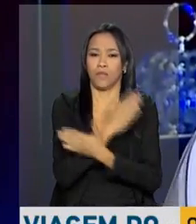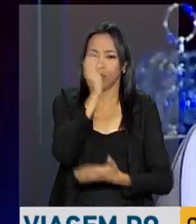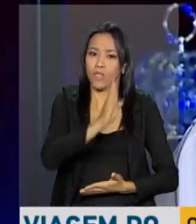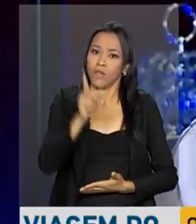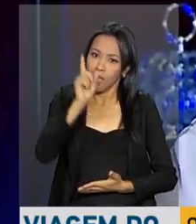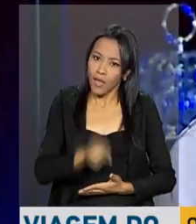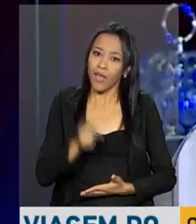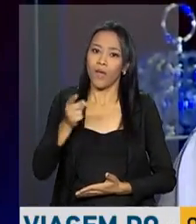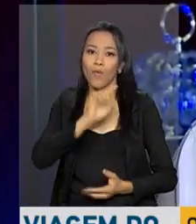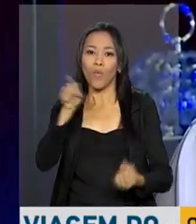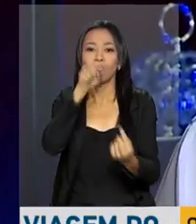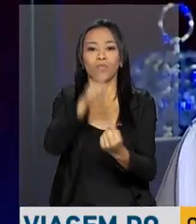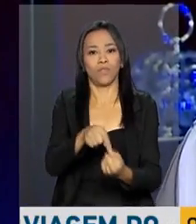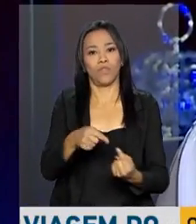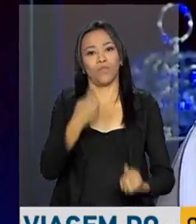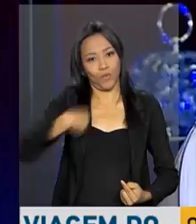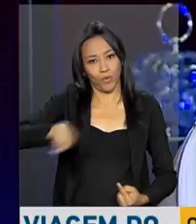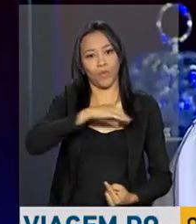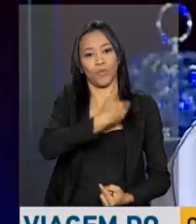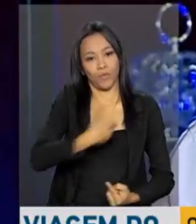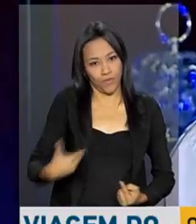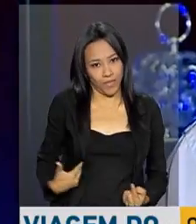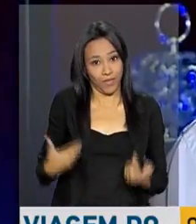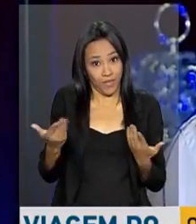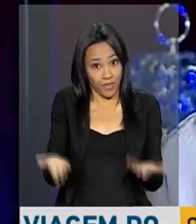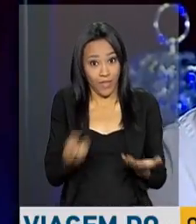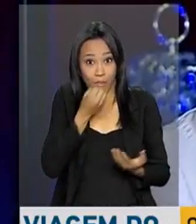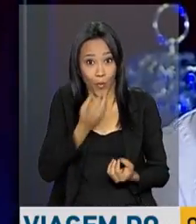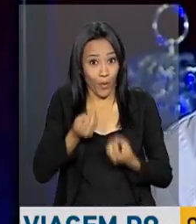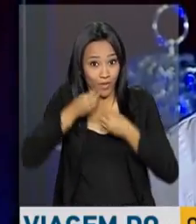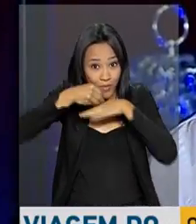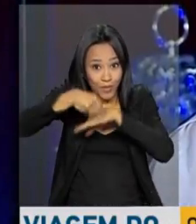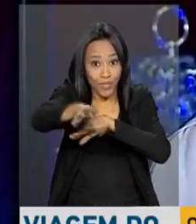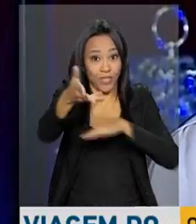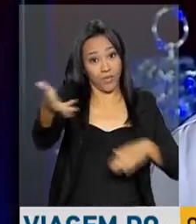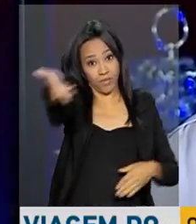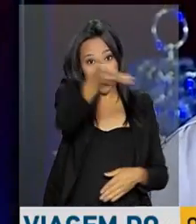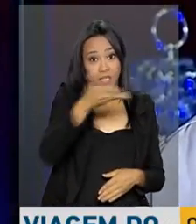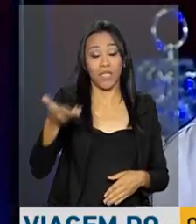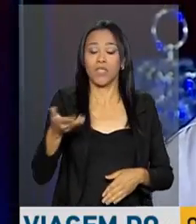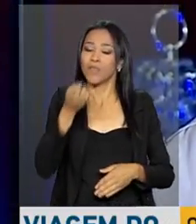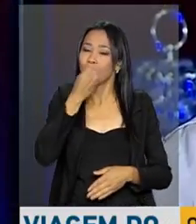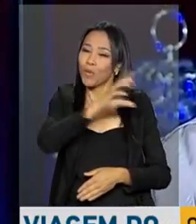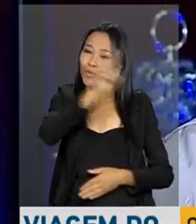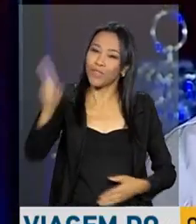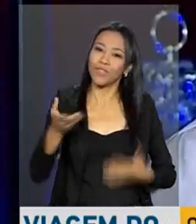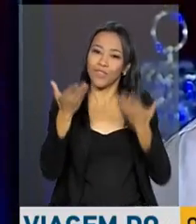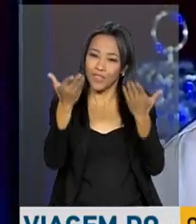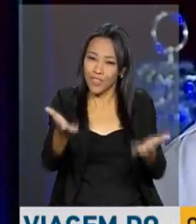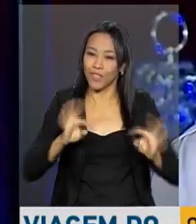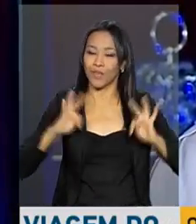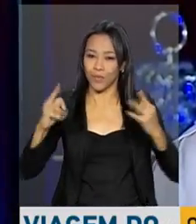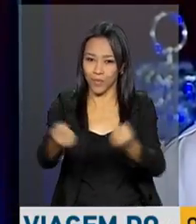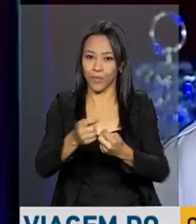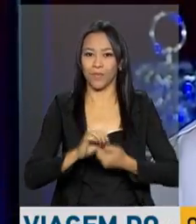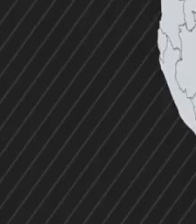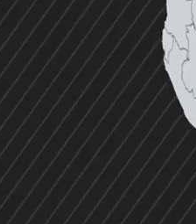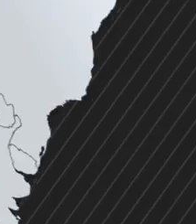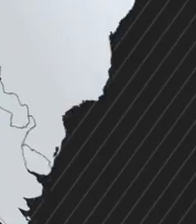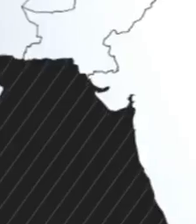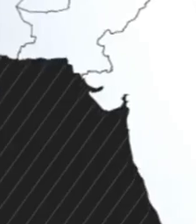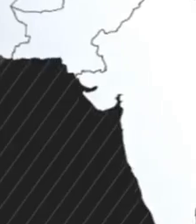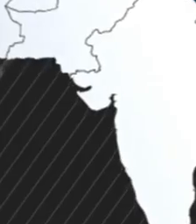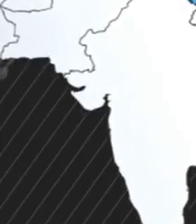caminho objetivo do nosso governo com esta boa notícia eu desejo um bom dia a todos vocês